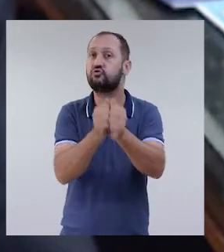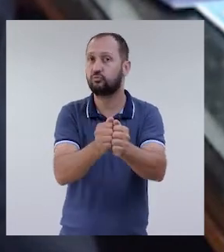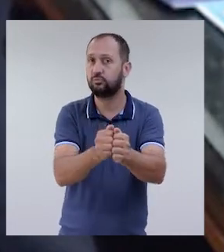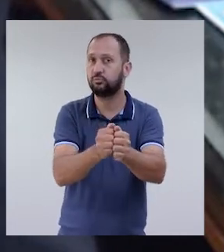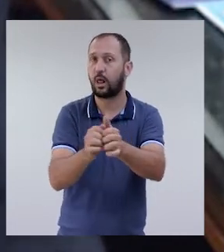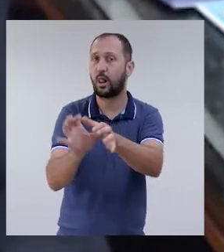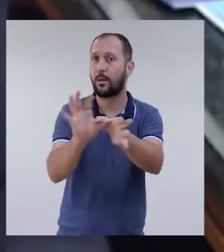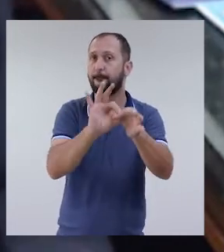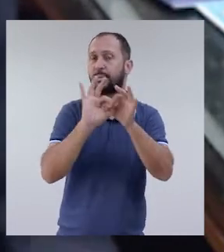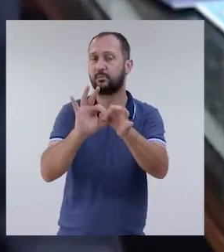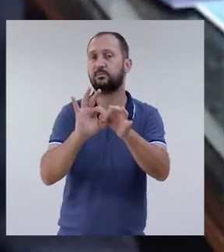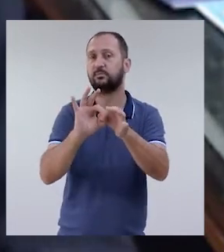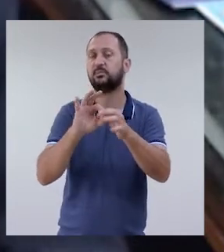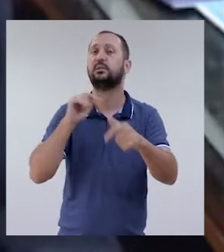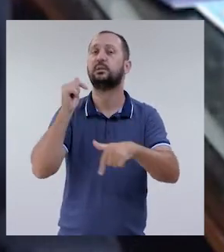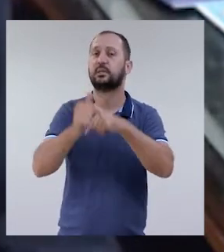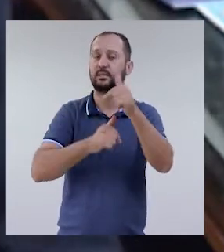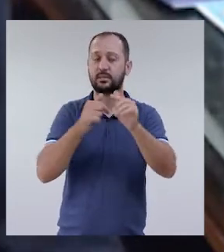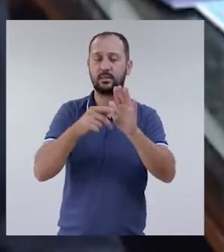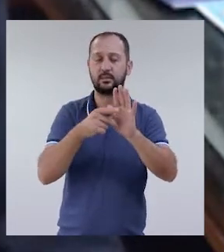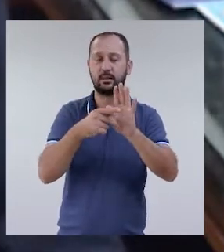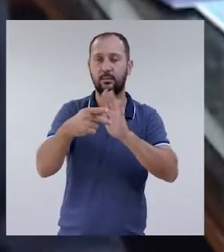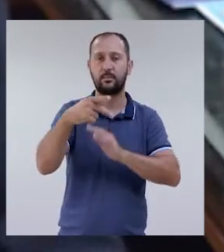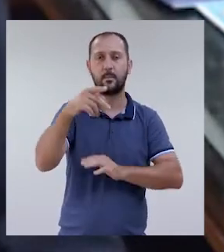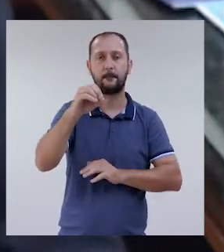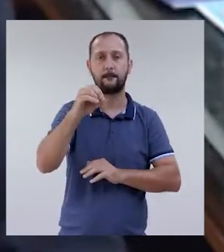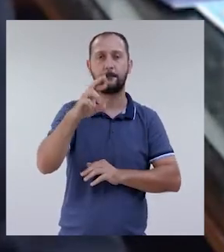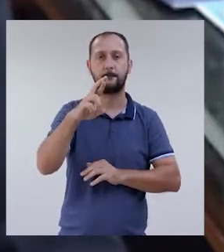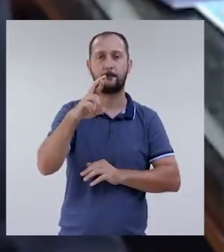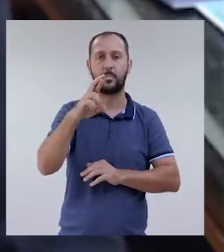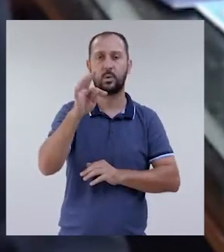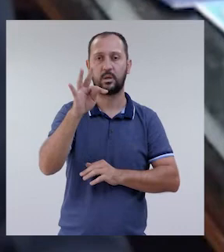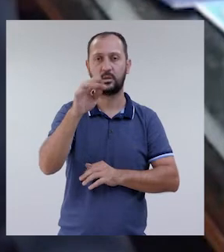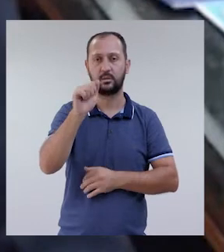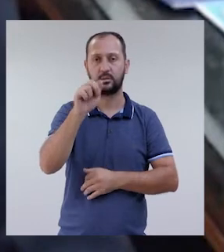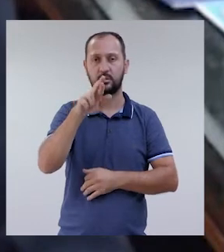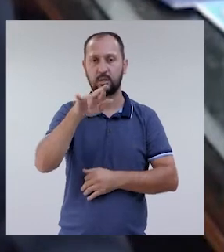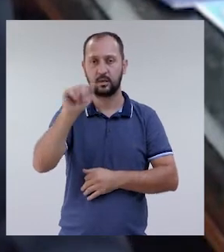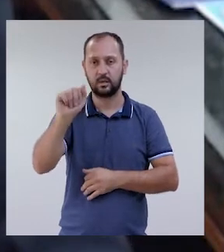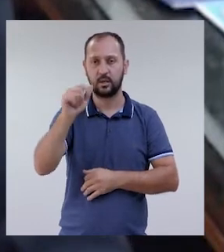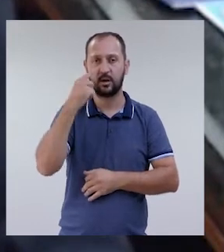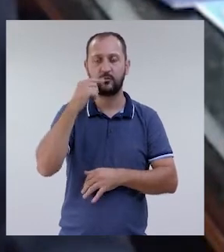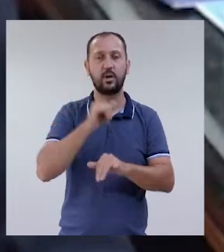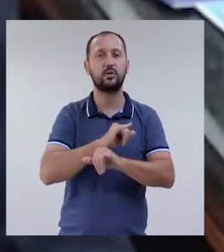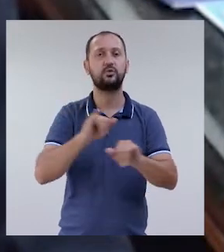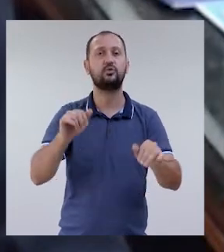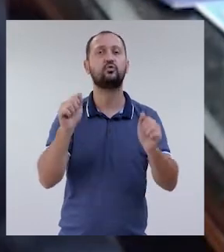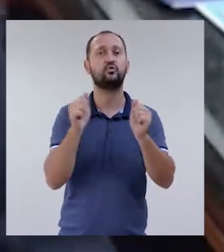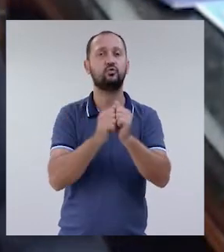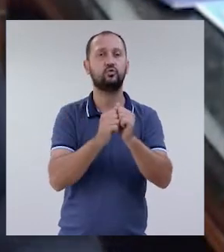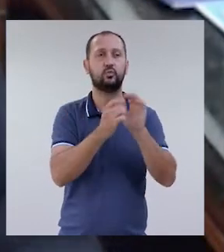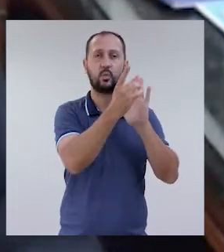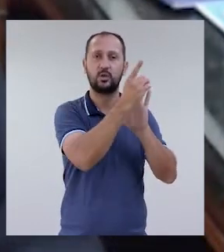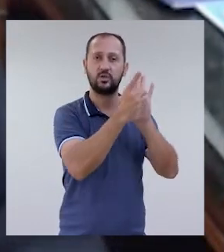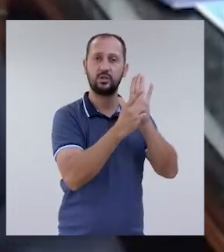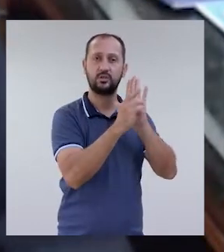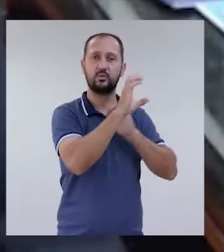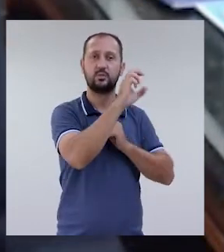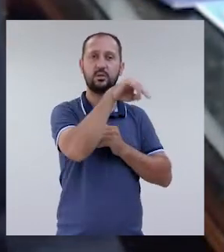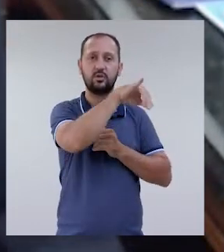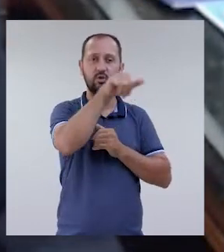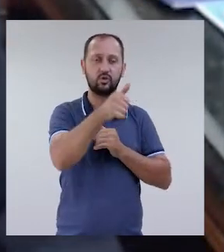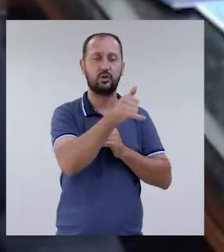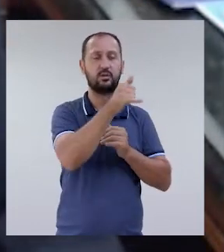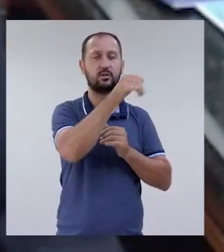conjunto, né? E essa portaria, na verdade, de março, ela foi editada também com as diretrizes